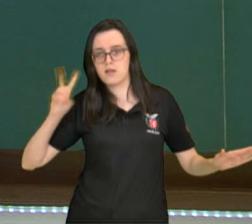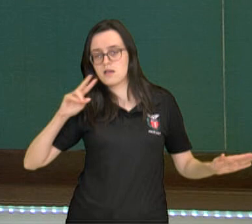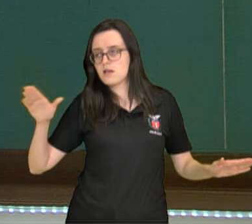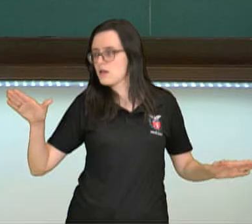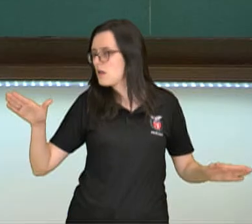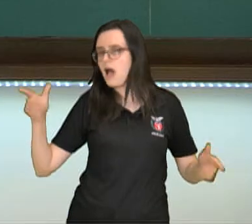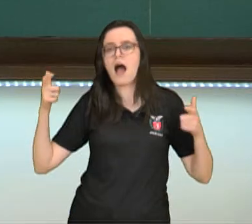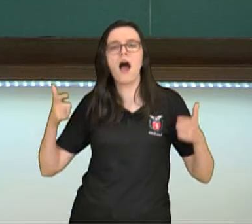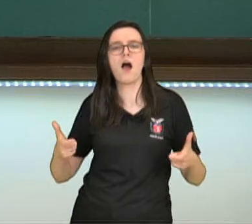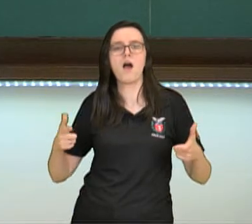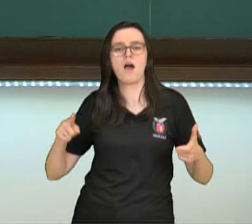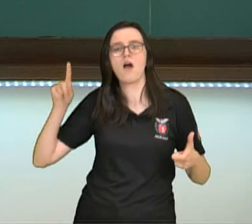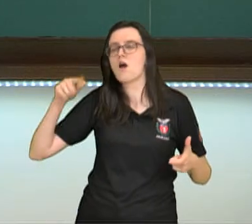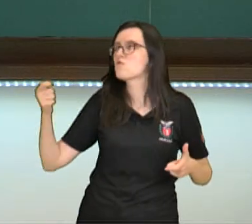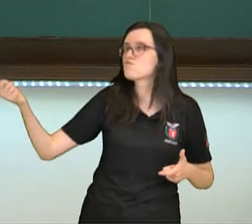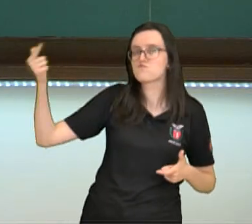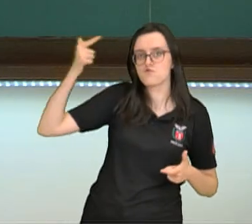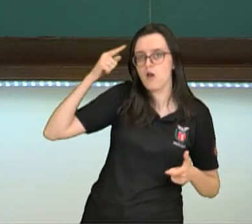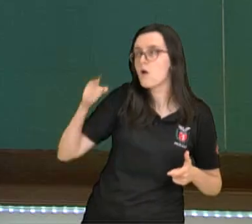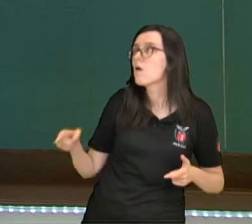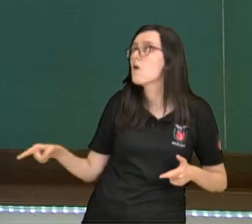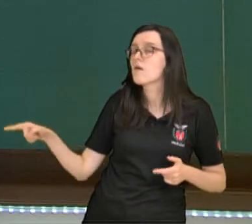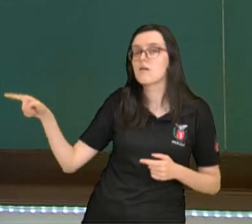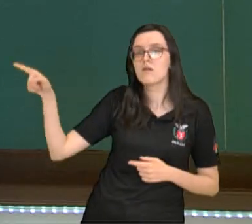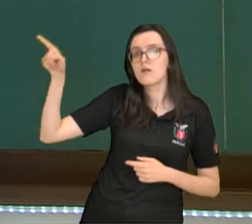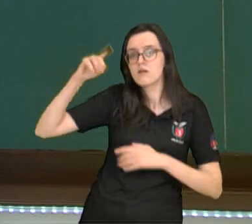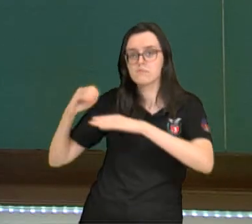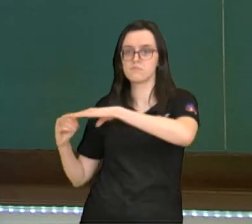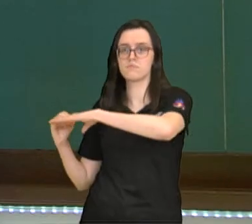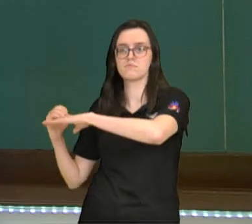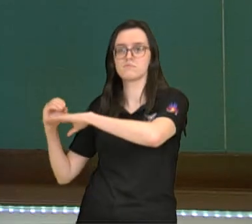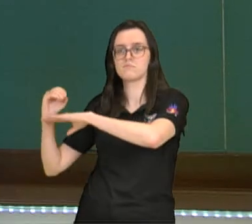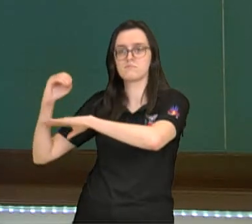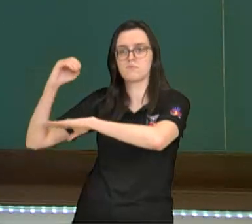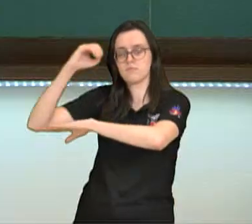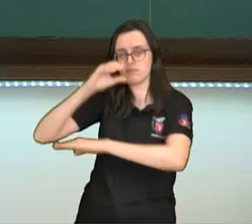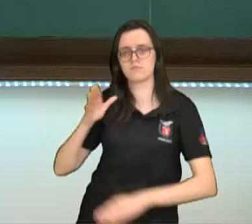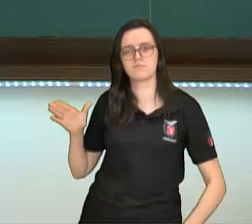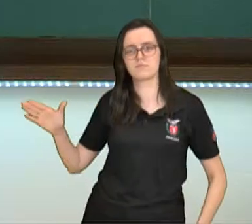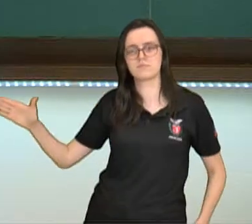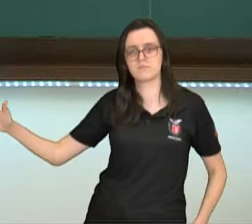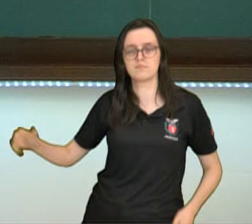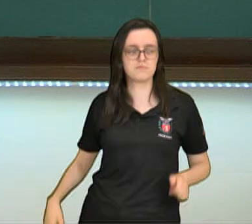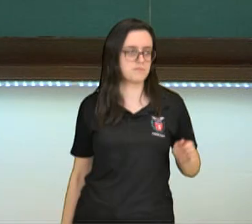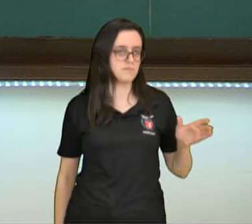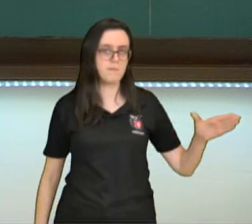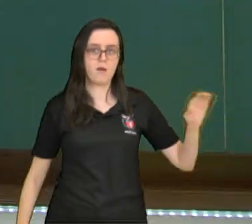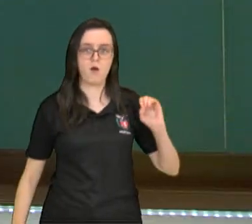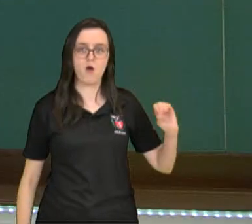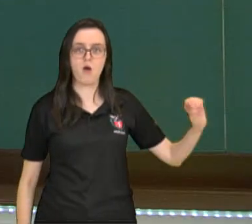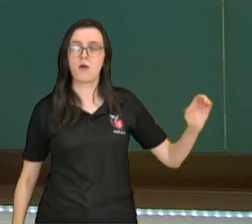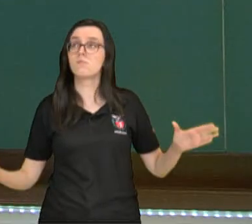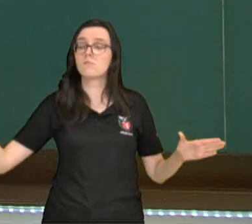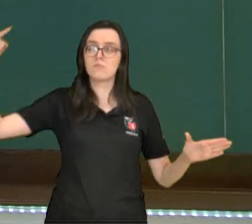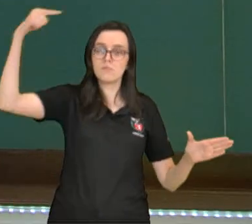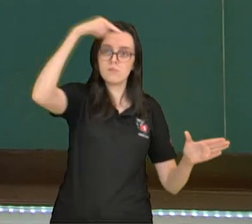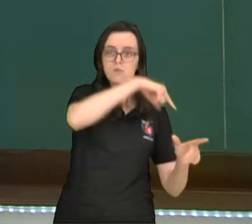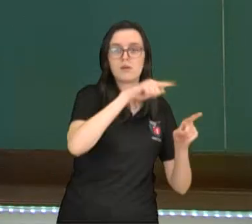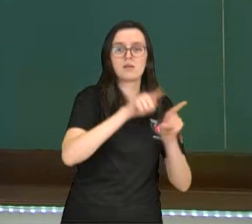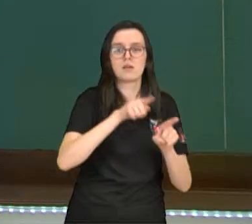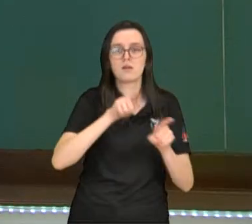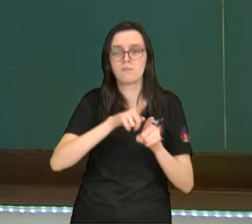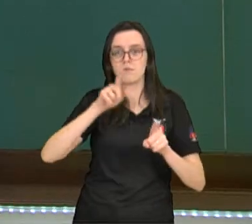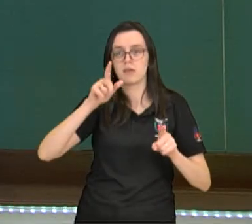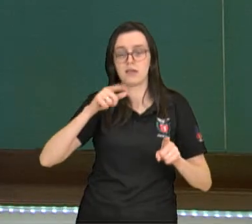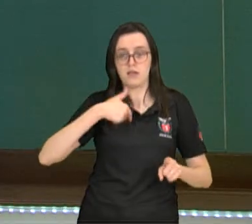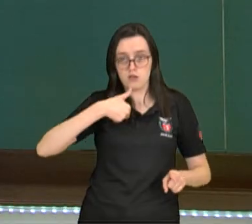direcionado para leste, onde sai o sol nasce, né? Então ele vai abrir e o outro lado vai ser o oeste, e consequentemente o norte e o sul na frente